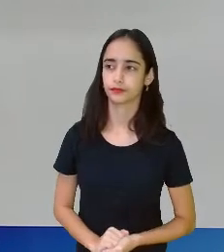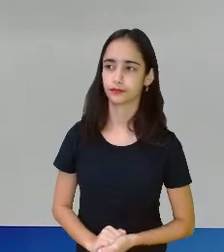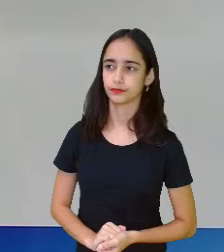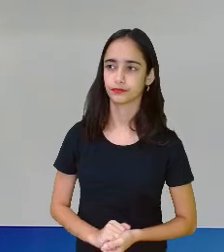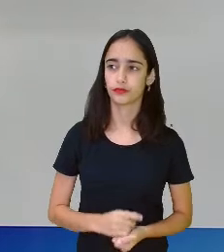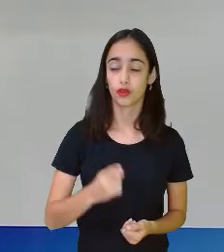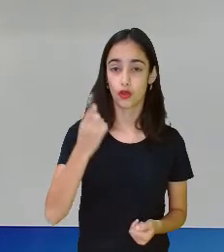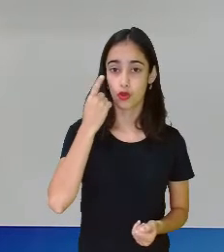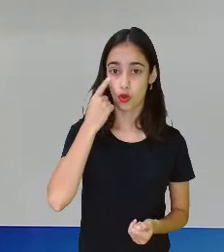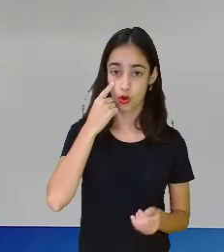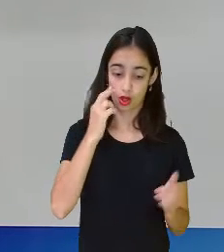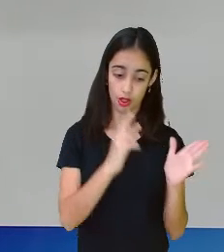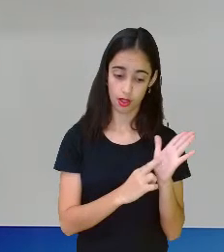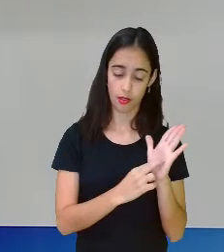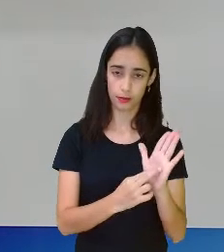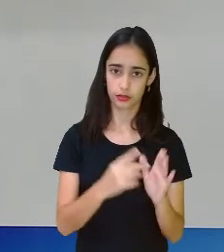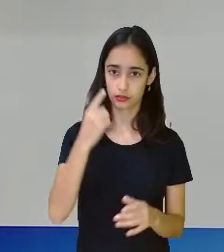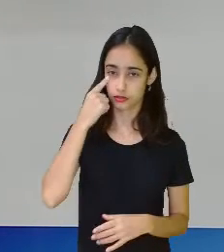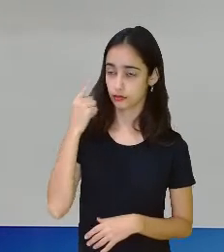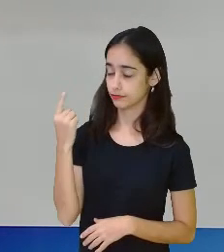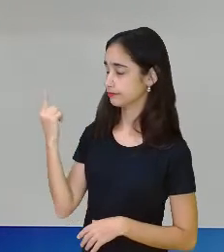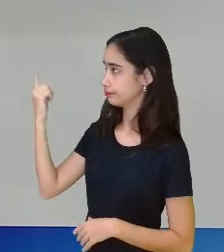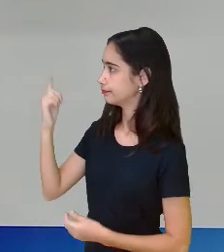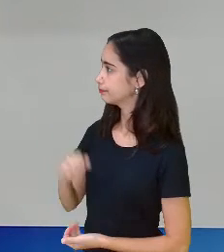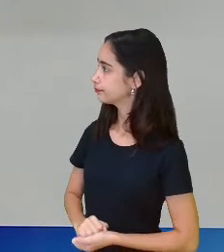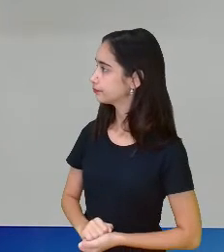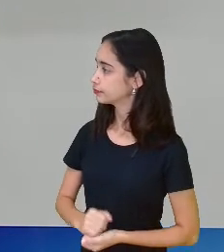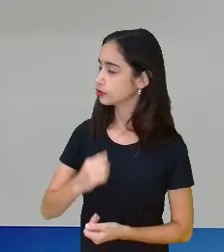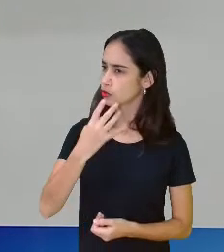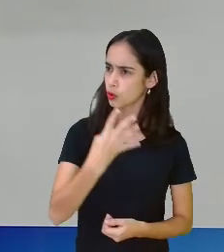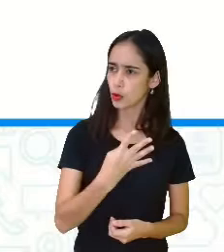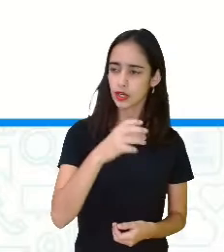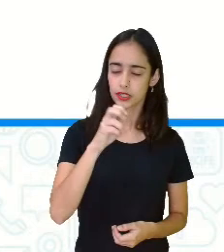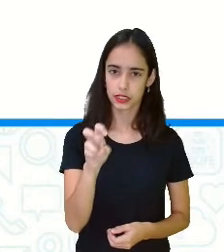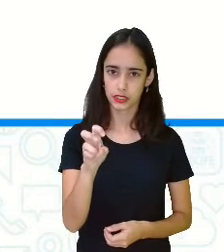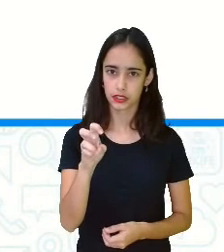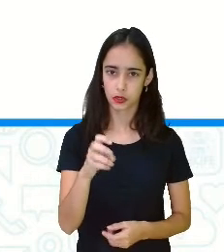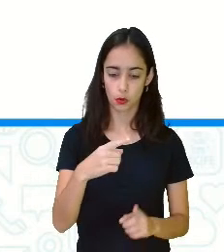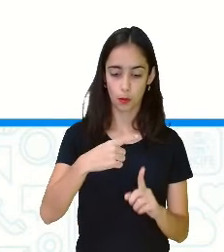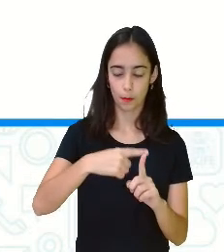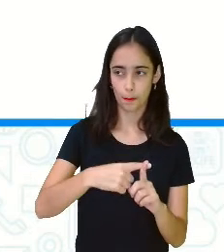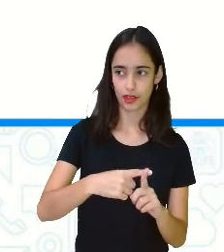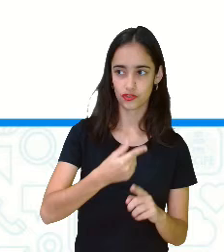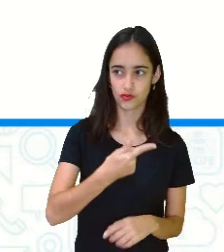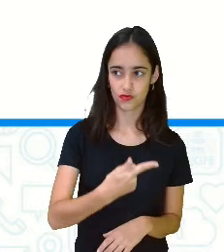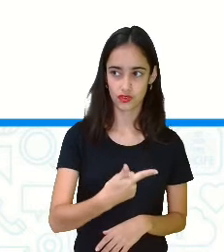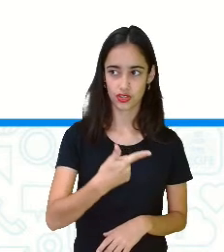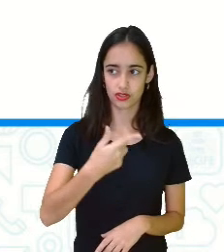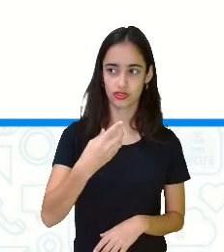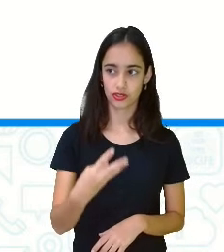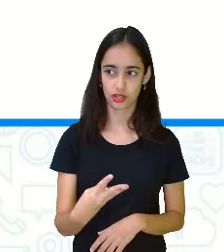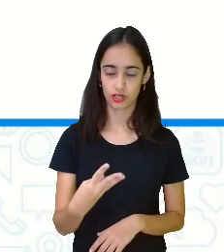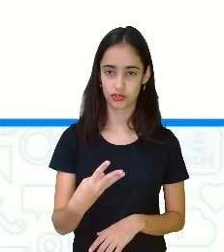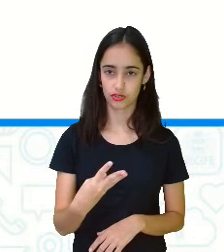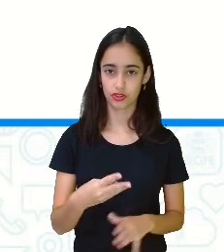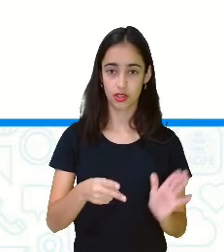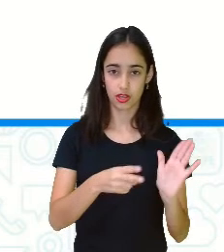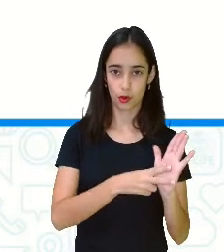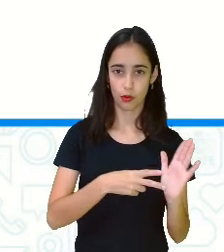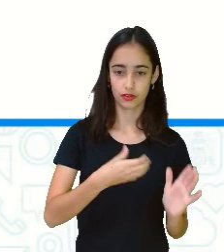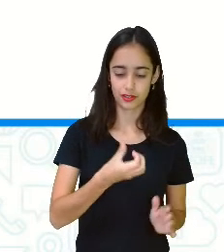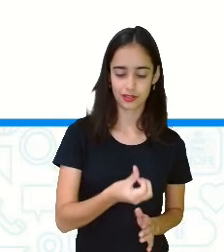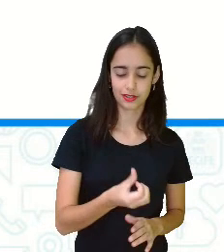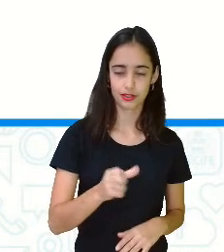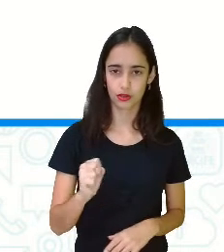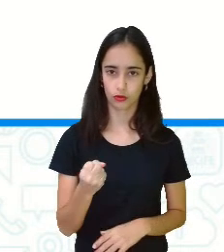Olha aqui a representação, 45 mais 23. Está num quadro de valor e lugar onde esses termos